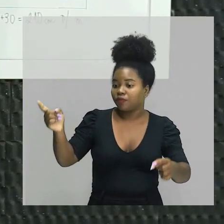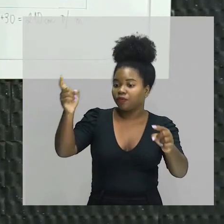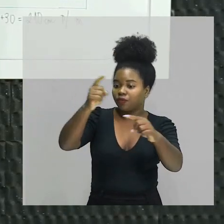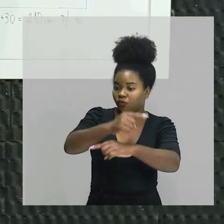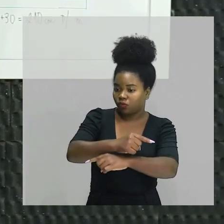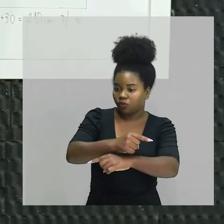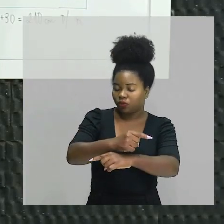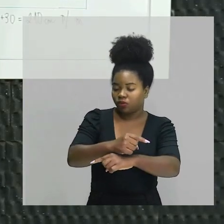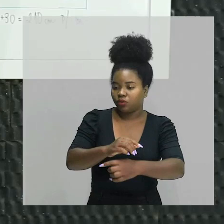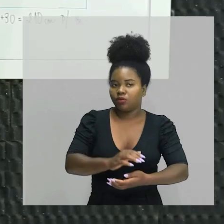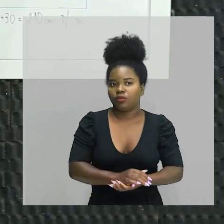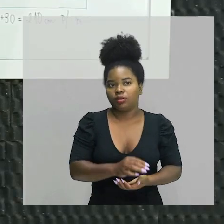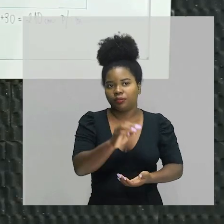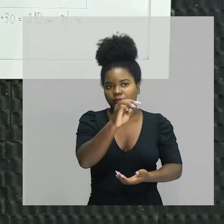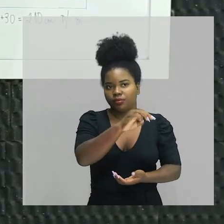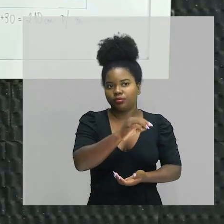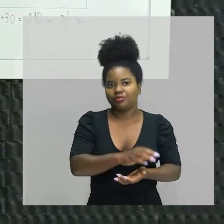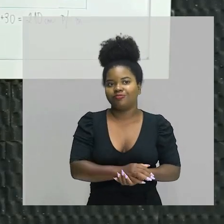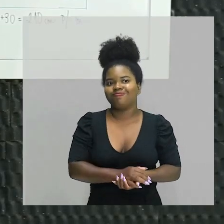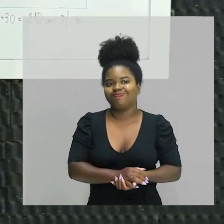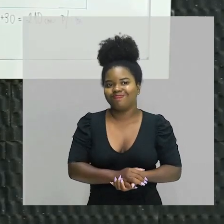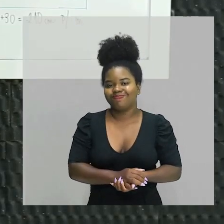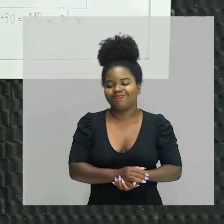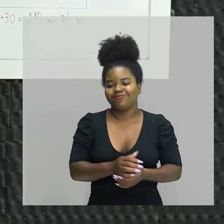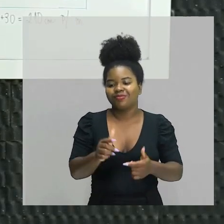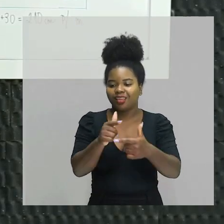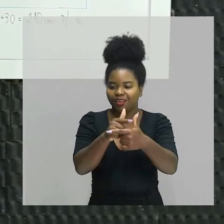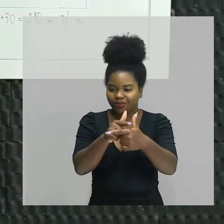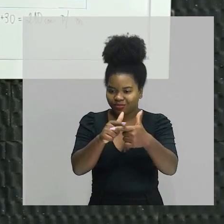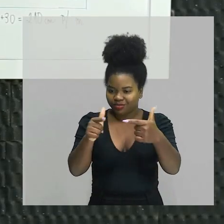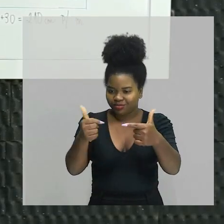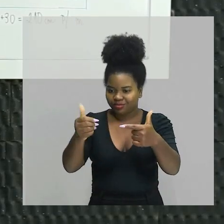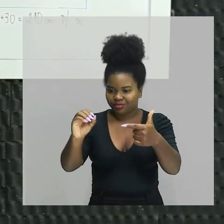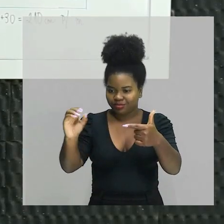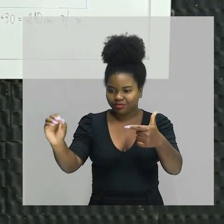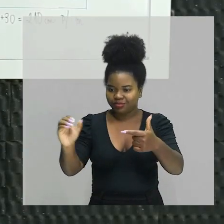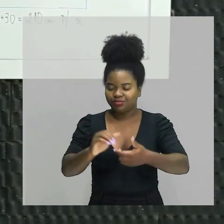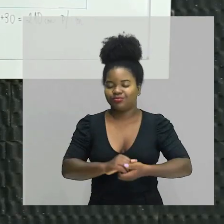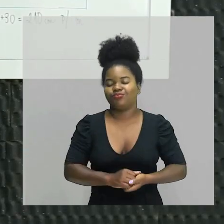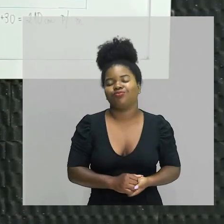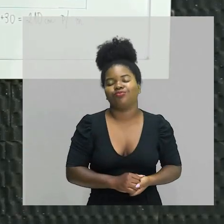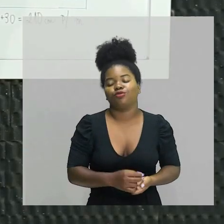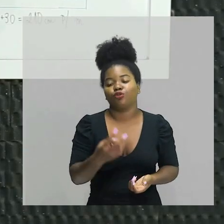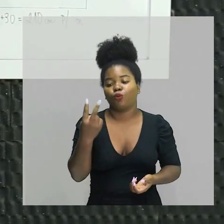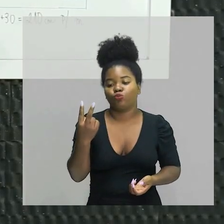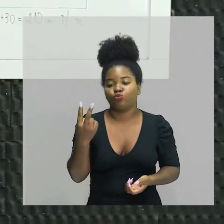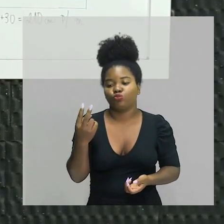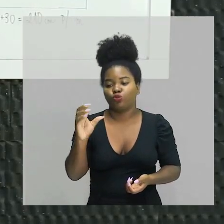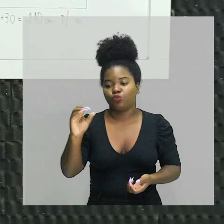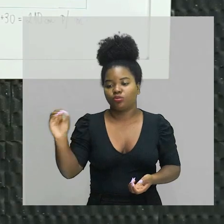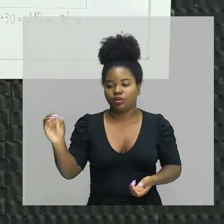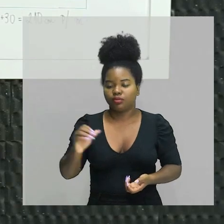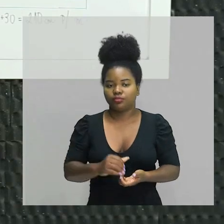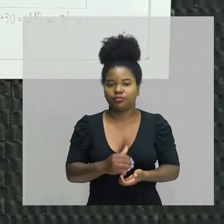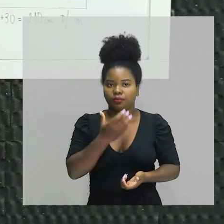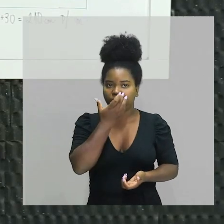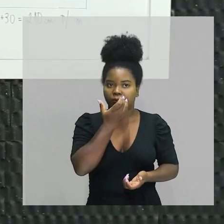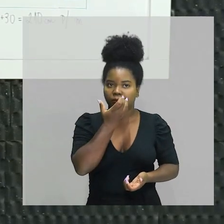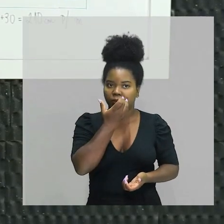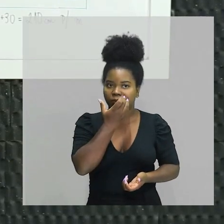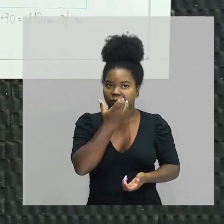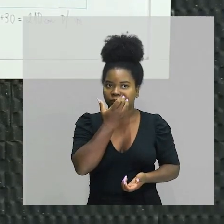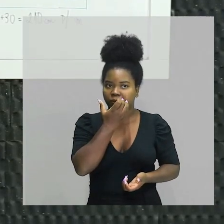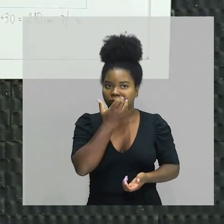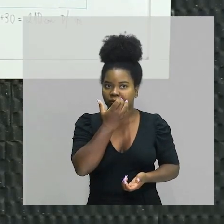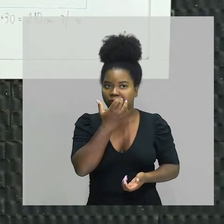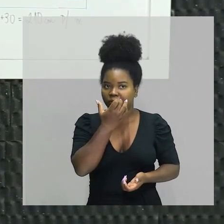quero transformar isso aqui para metro, aí você vai dividir por 100. Ó. São 2 casas para a esquerda. Tá? Então, uma